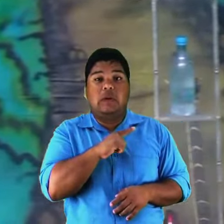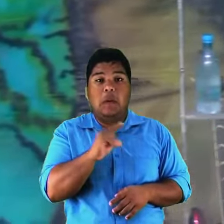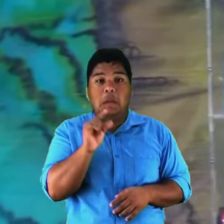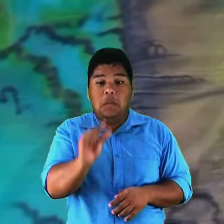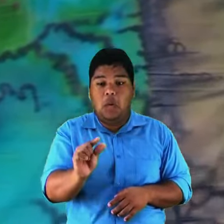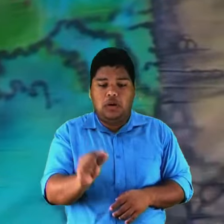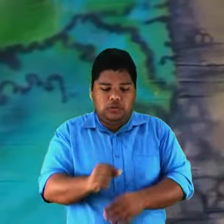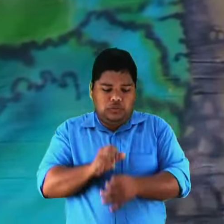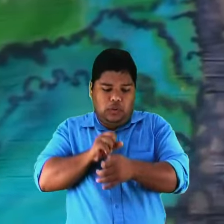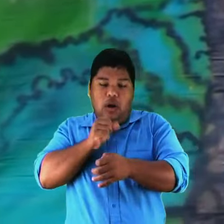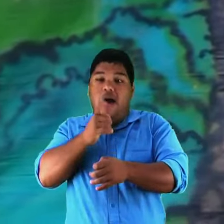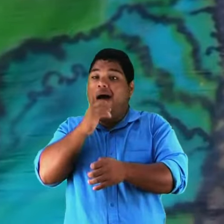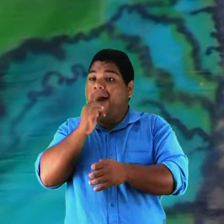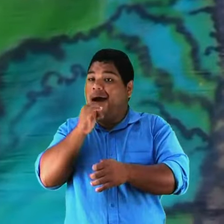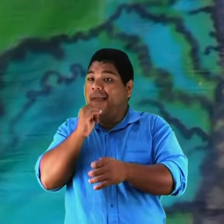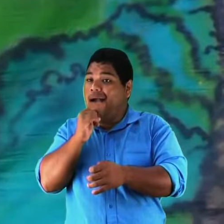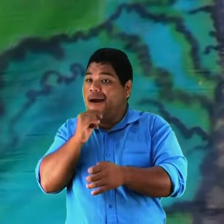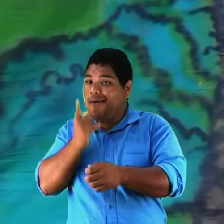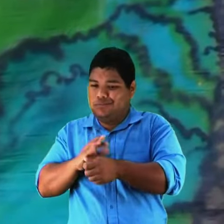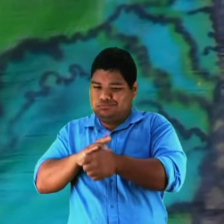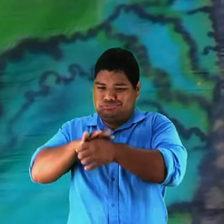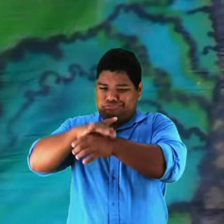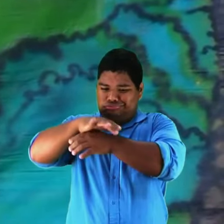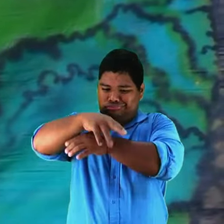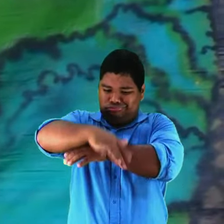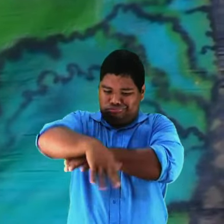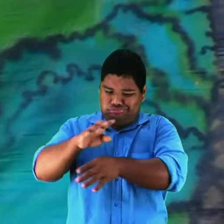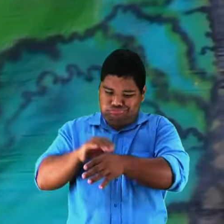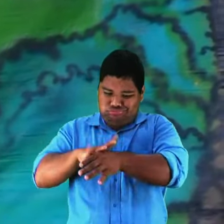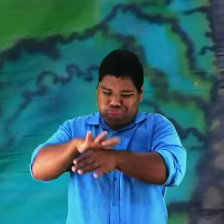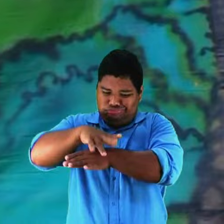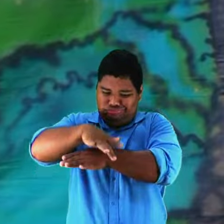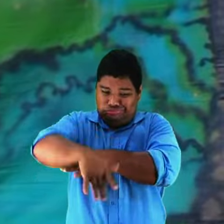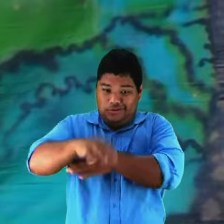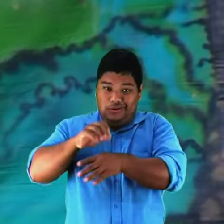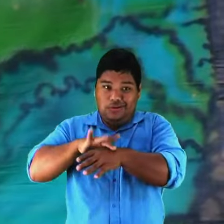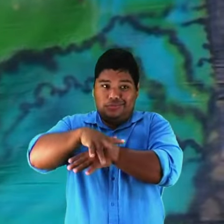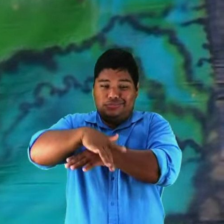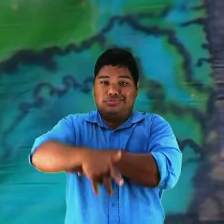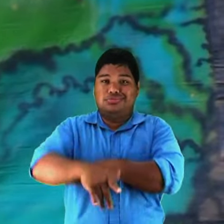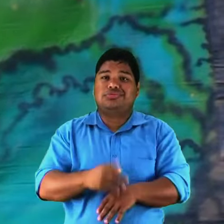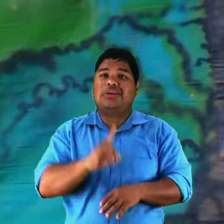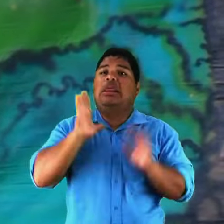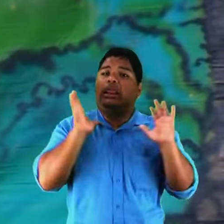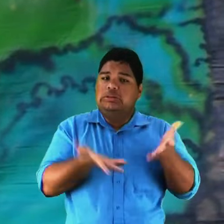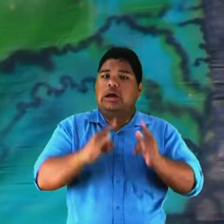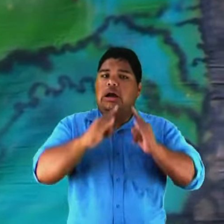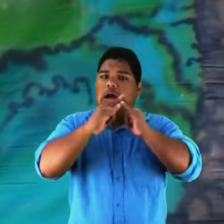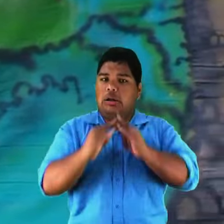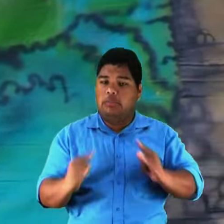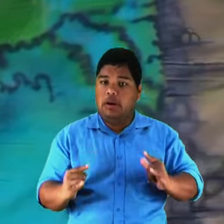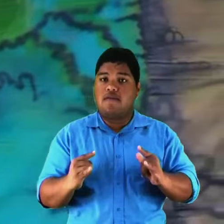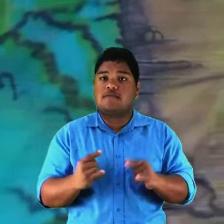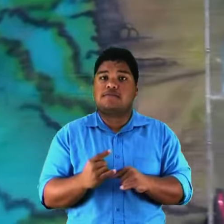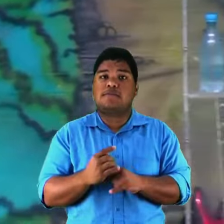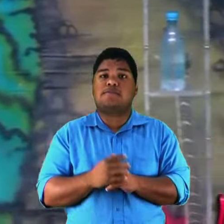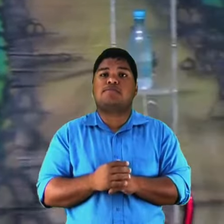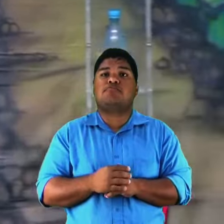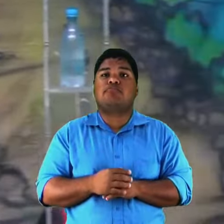Presidente Figueiredo, ele já acampava e já conhecia muitas delas que depois se tornaram